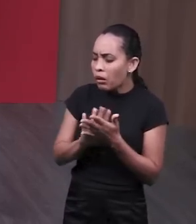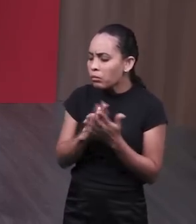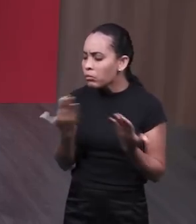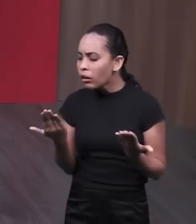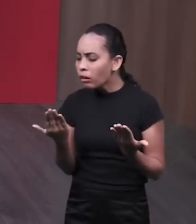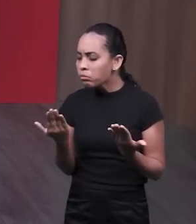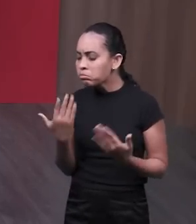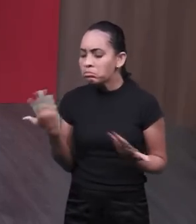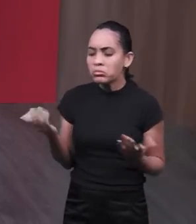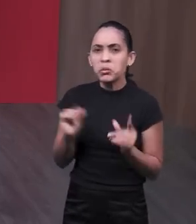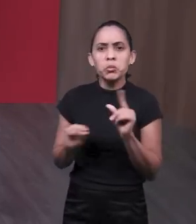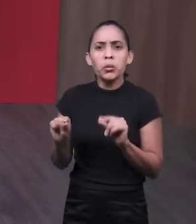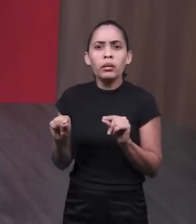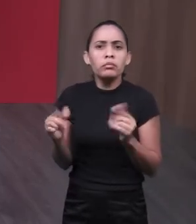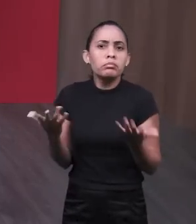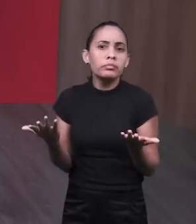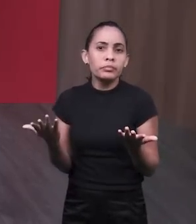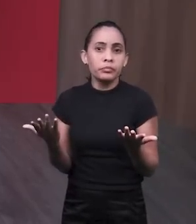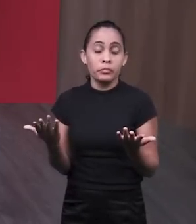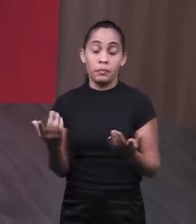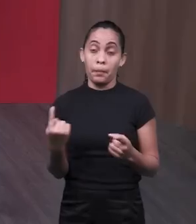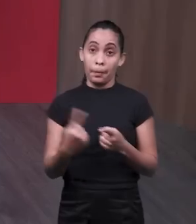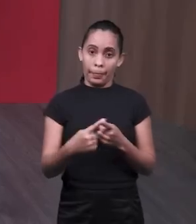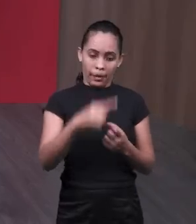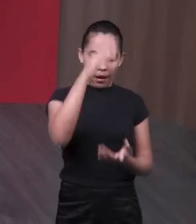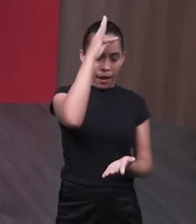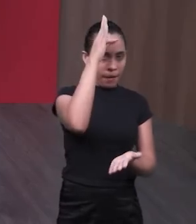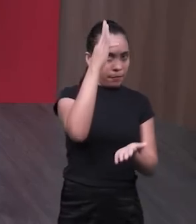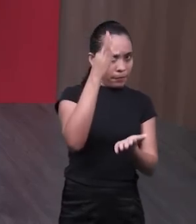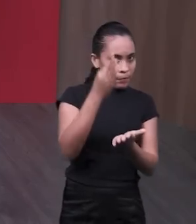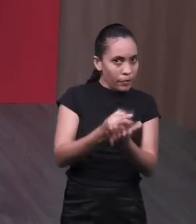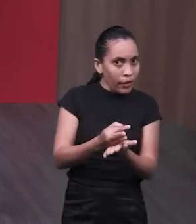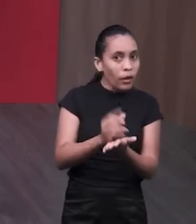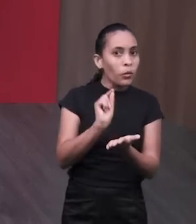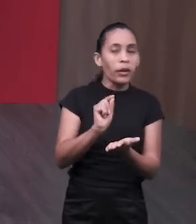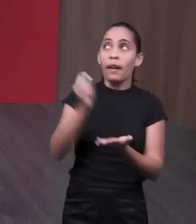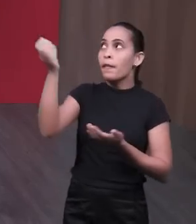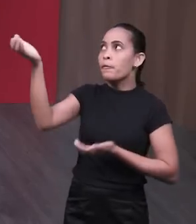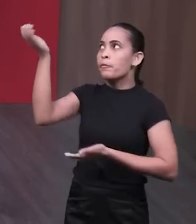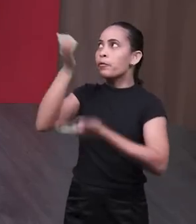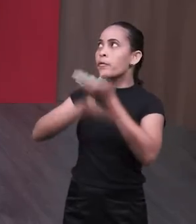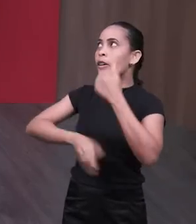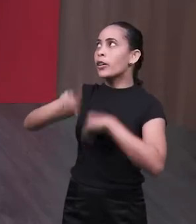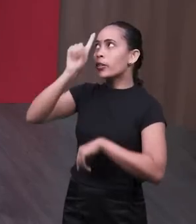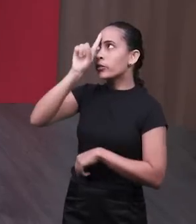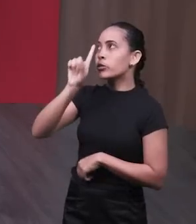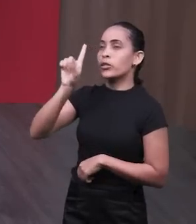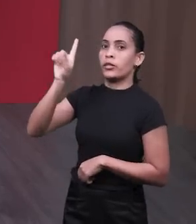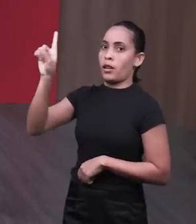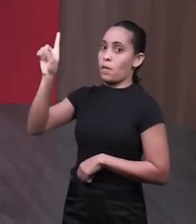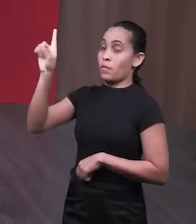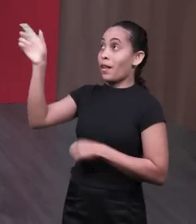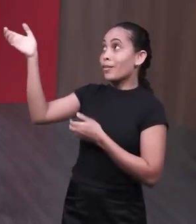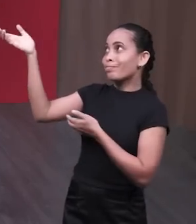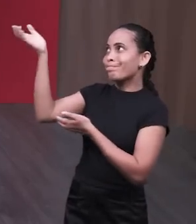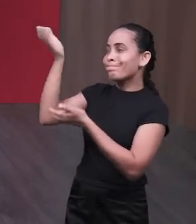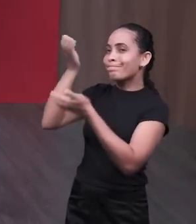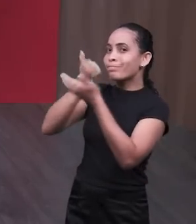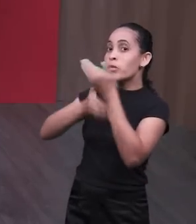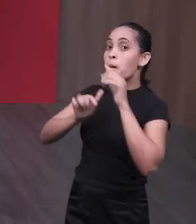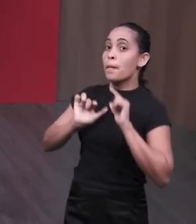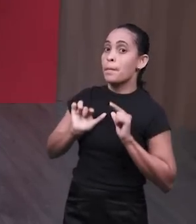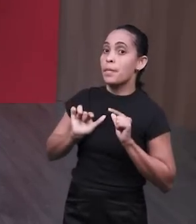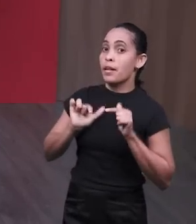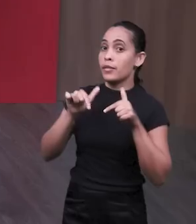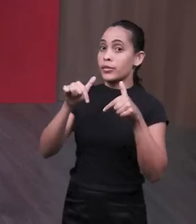aquilo? Até porque a fé, ela vem de Deus. É verdade. É um dom de Deus que se dá